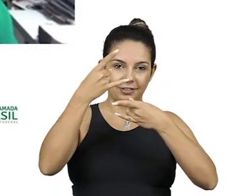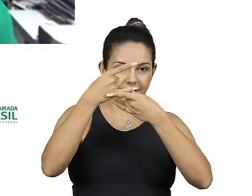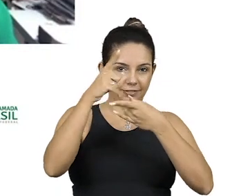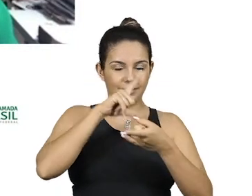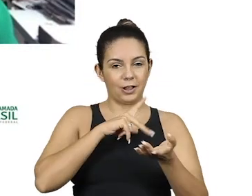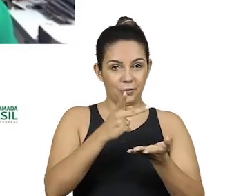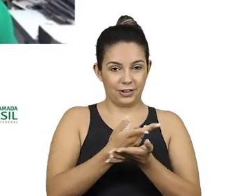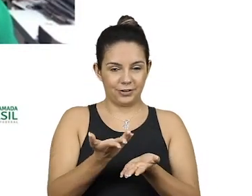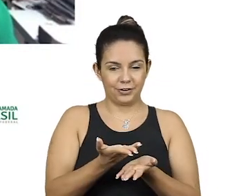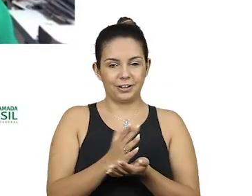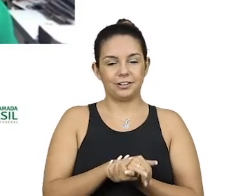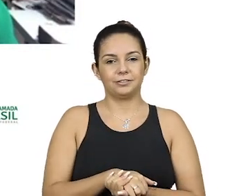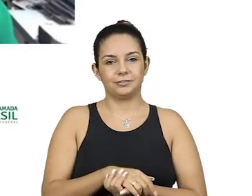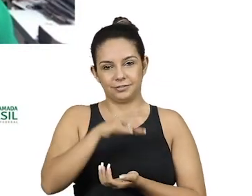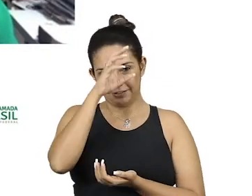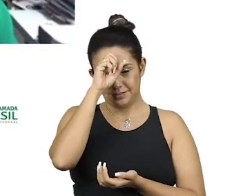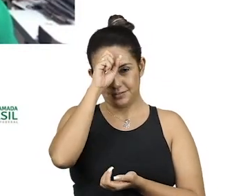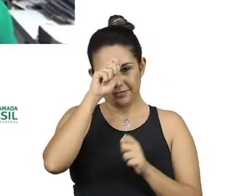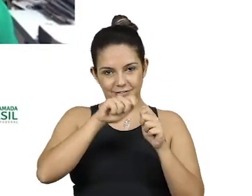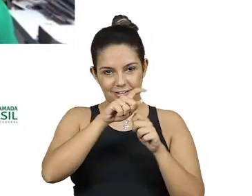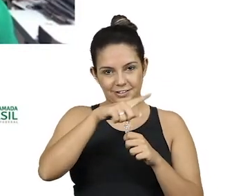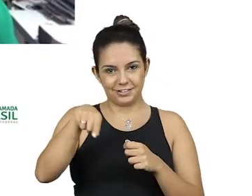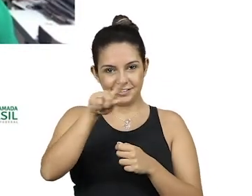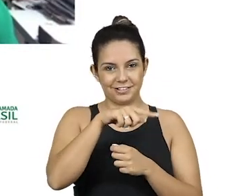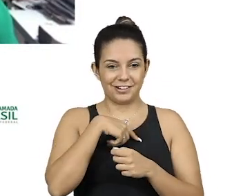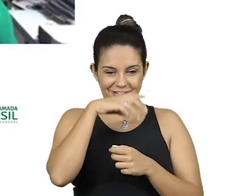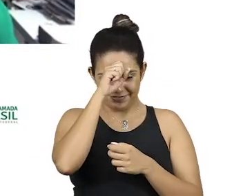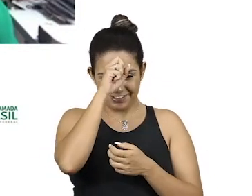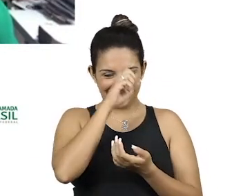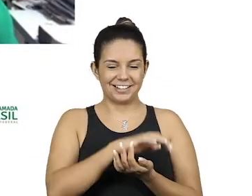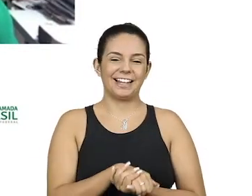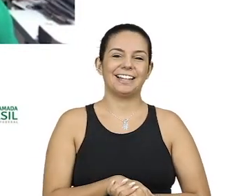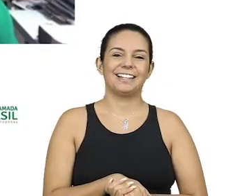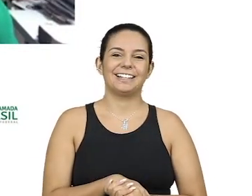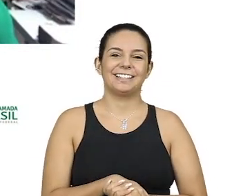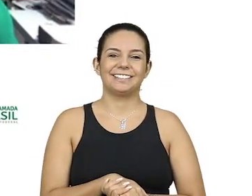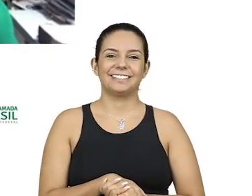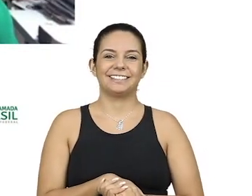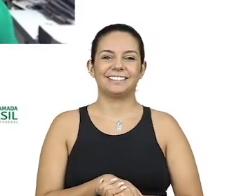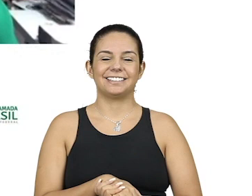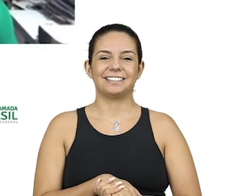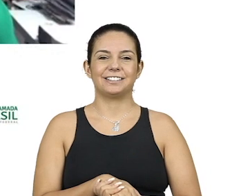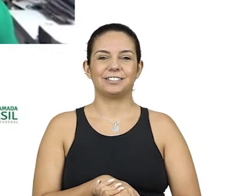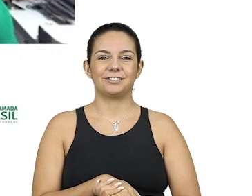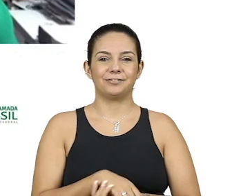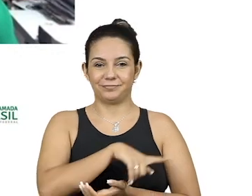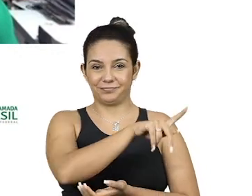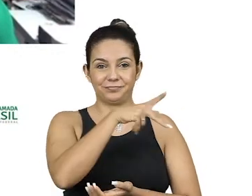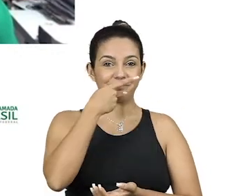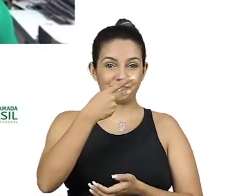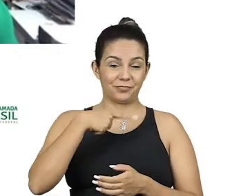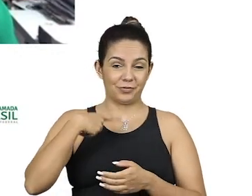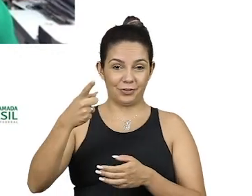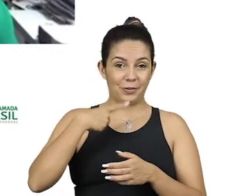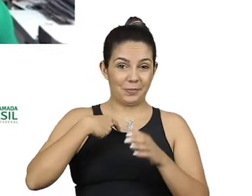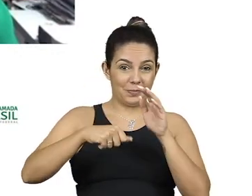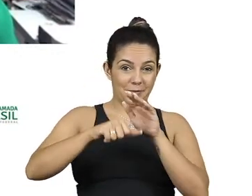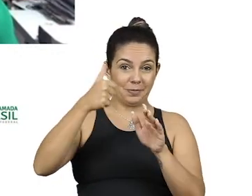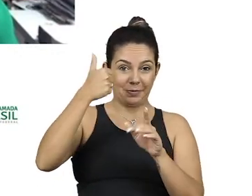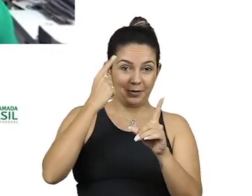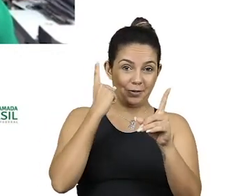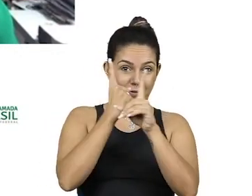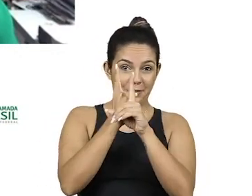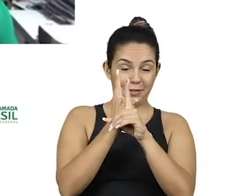acontecendo. Estou aprendendo a fazer essas coisas, Marina, enfim. Tem que ser, Eu me né? lembro do nosso primeiro encontro